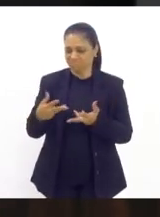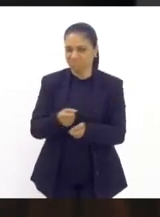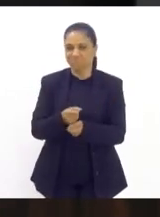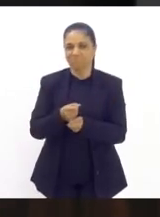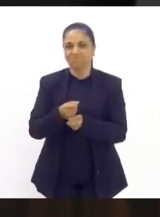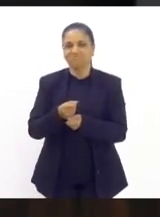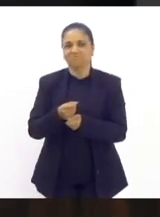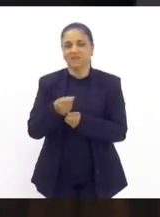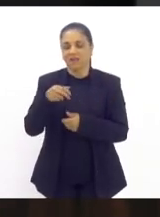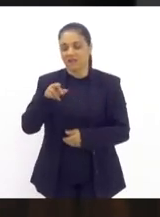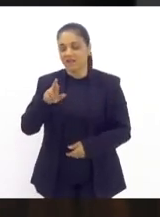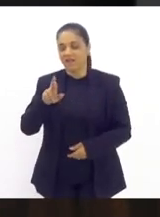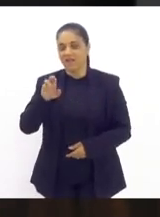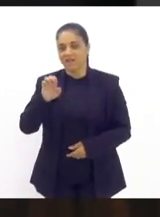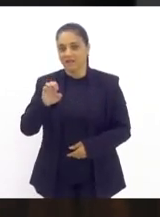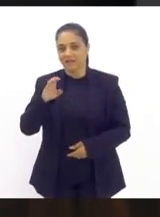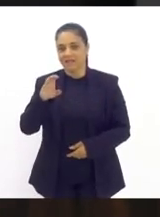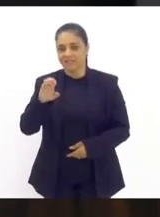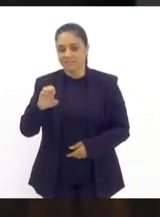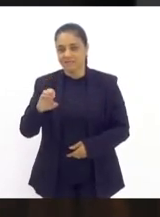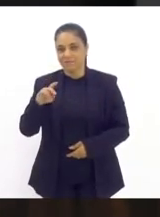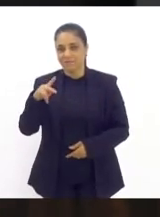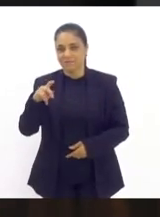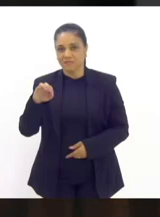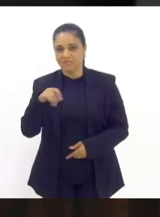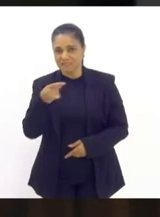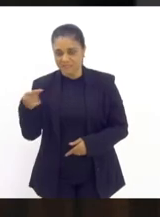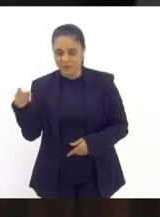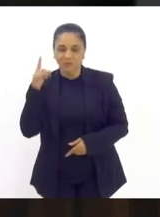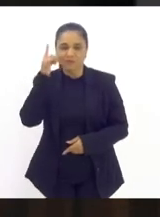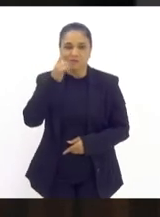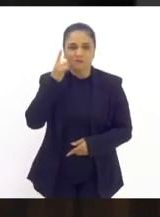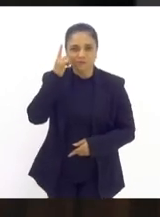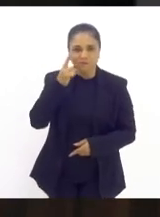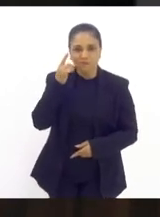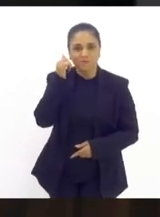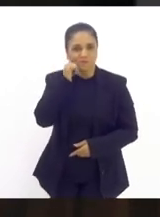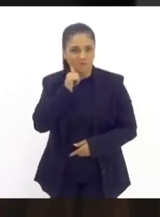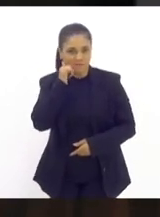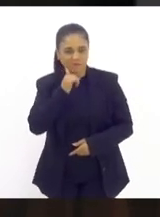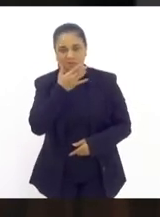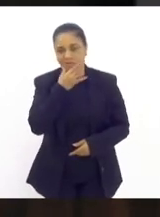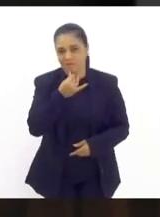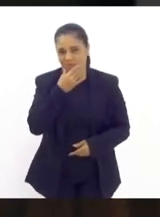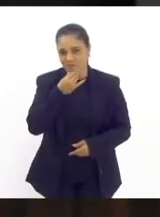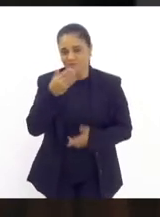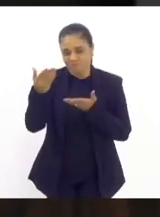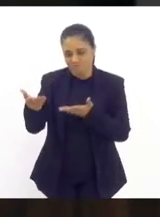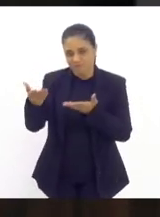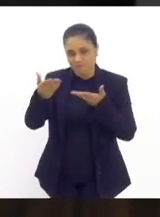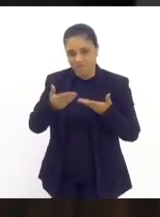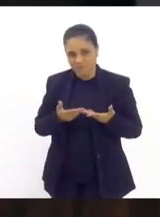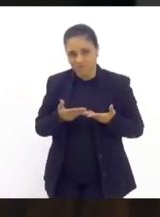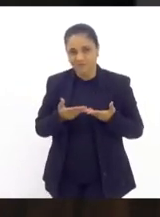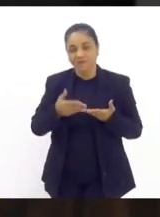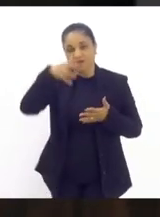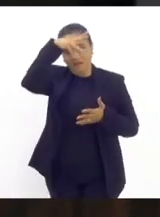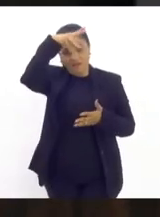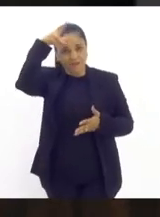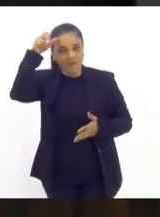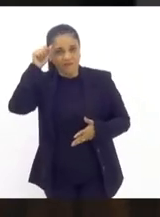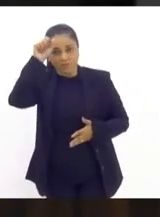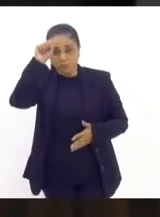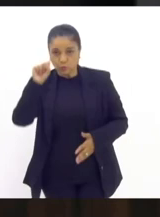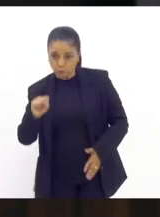recepção aí vossa excelência demais deputados e deputadas na recepção aí do uma província da África do Sul